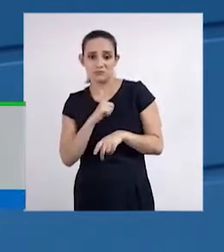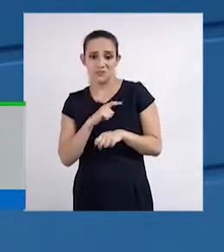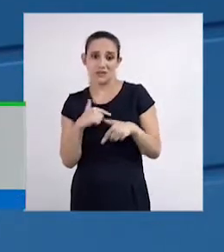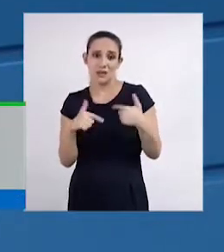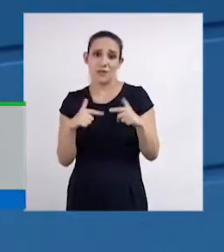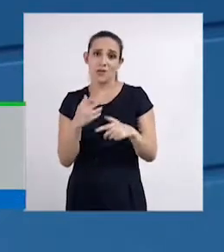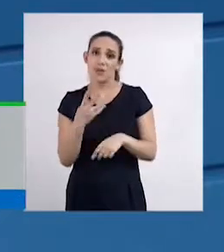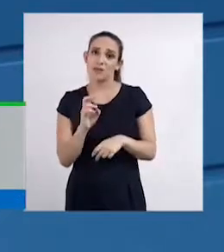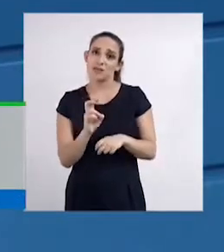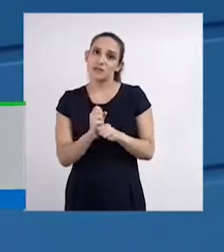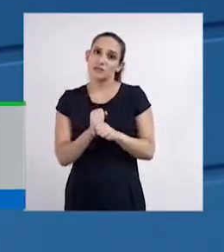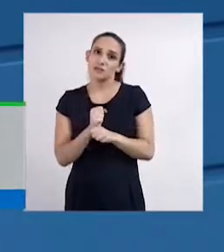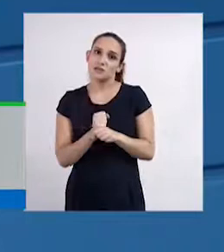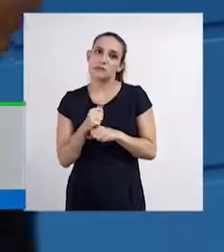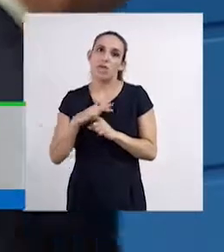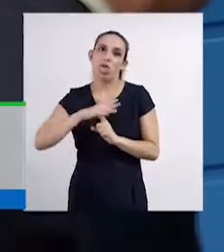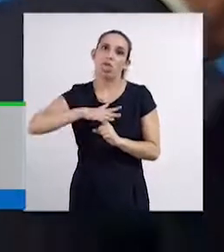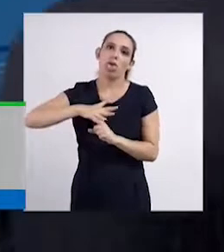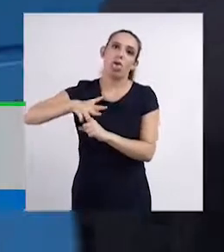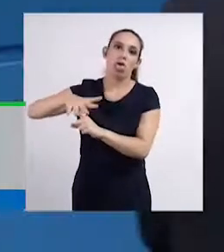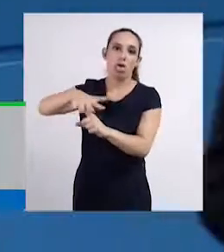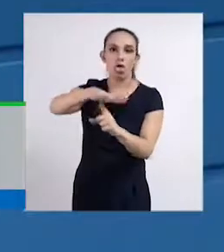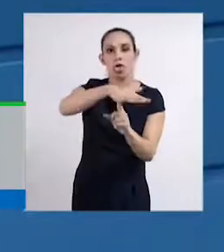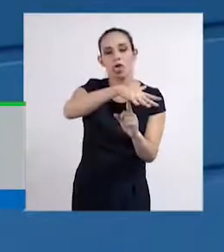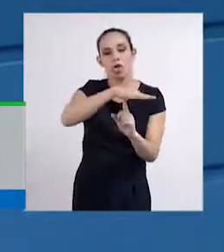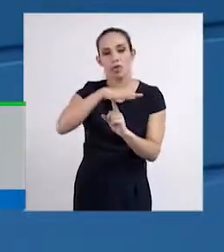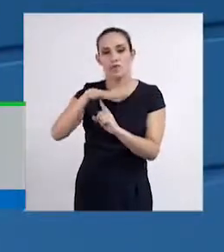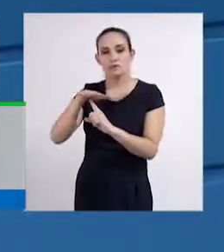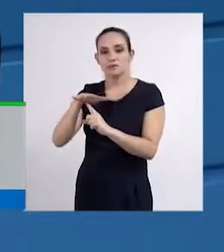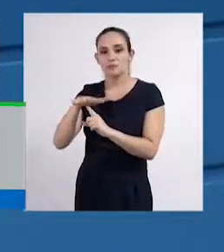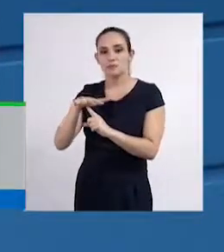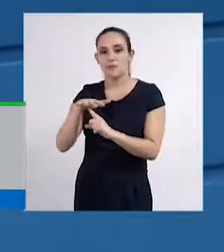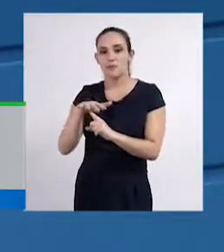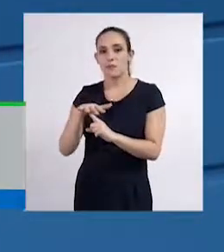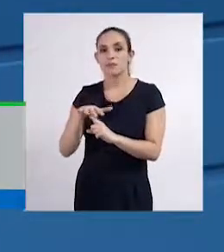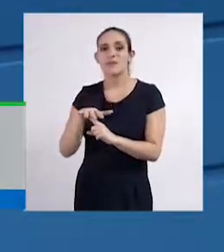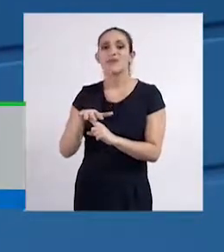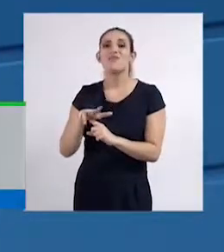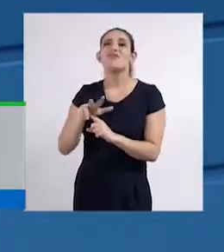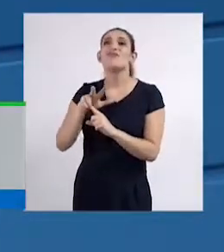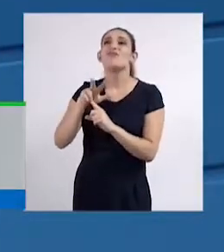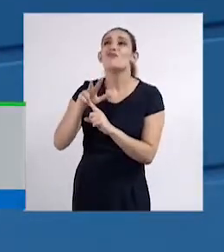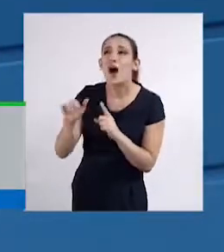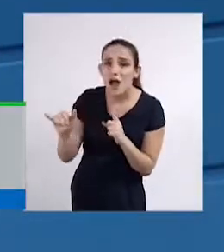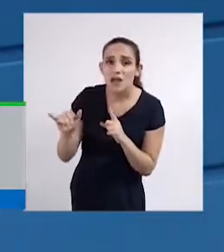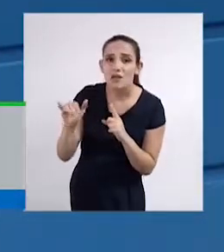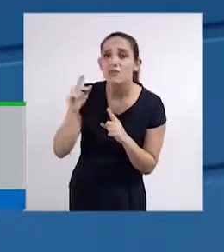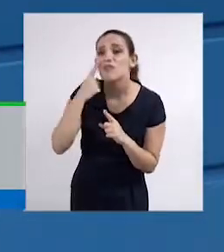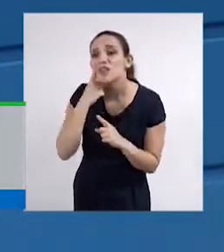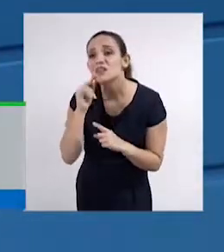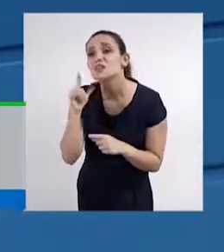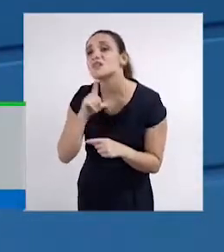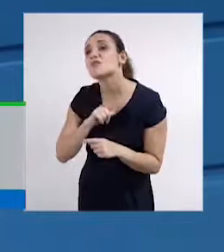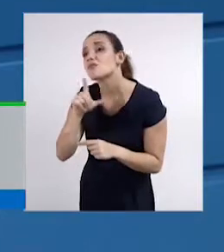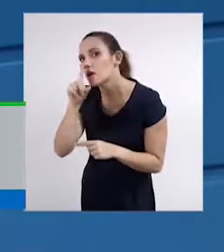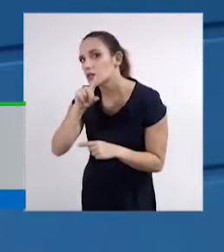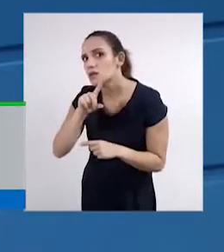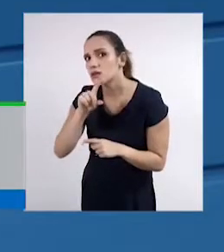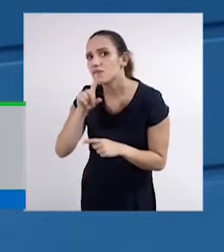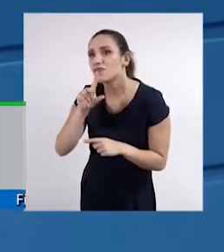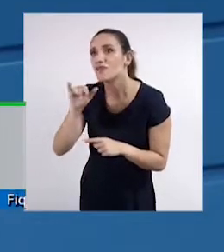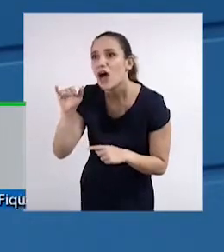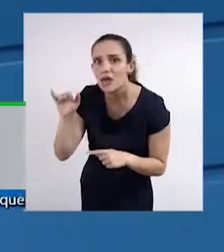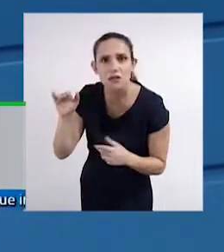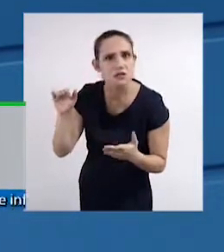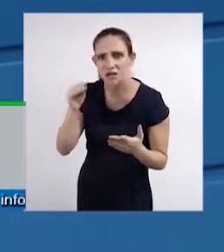útil utilizado, e que iria passar por uma revisão, ou seja, iria passar por uma revisão depois que tudo aconteceu.